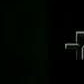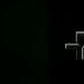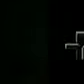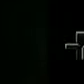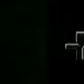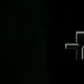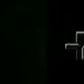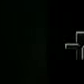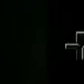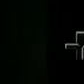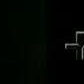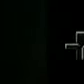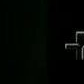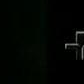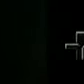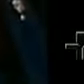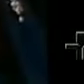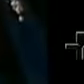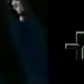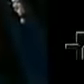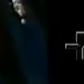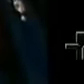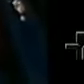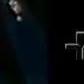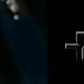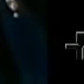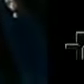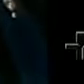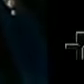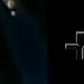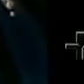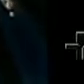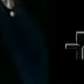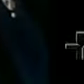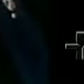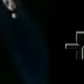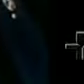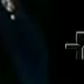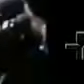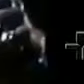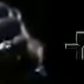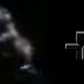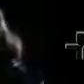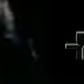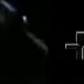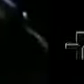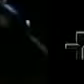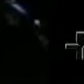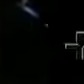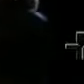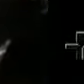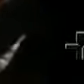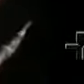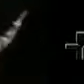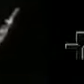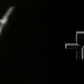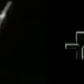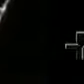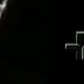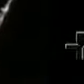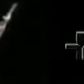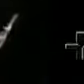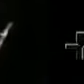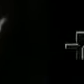esqueça de todos bateu porque eu tava barreto na festa do dia eu sinto